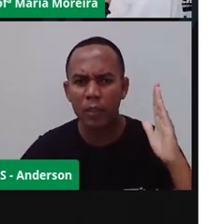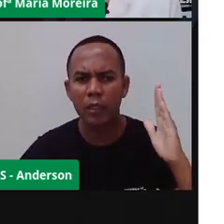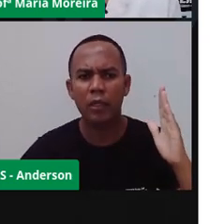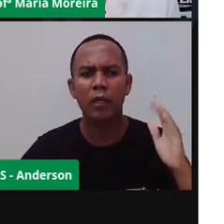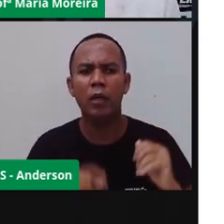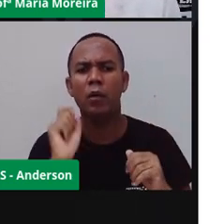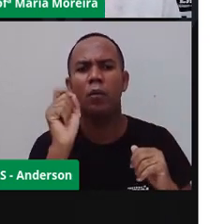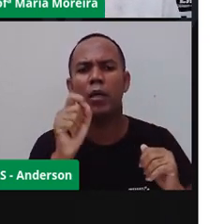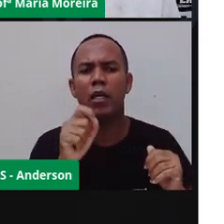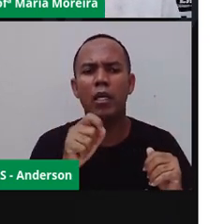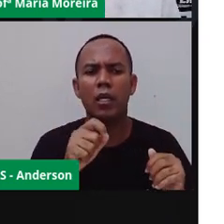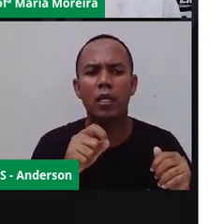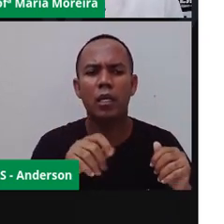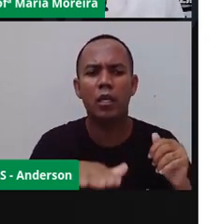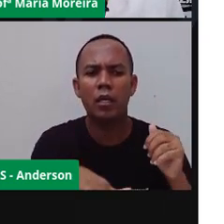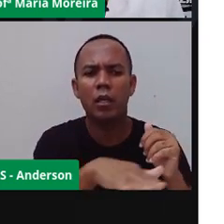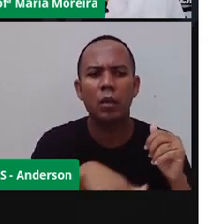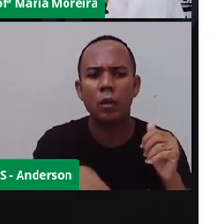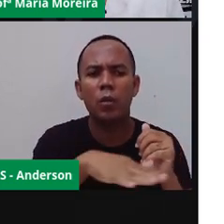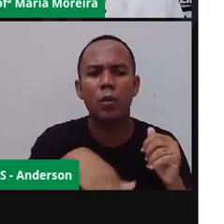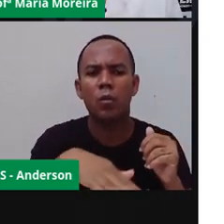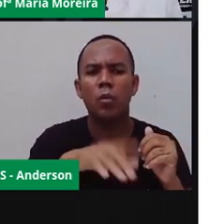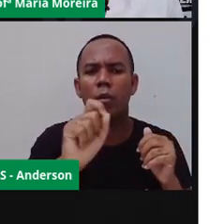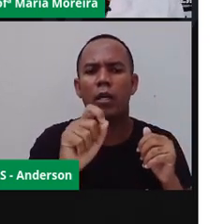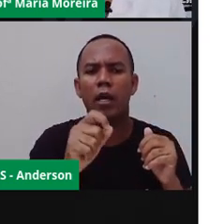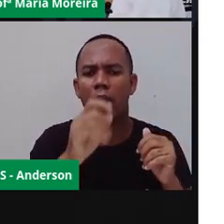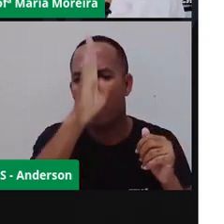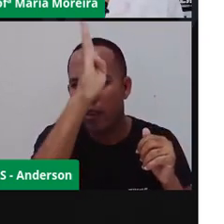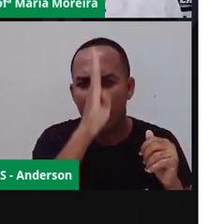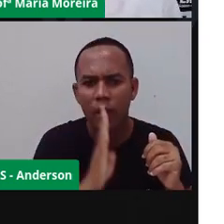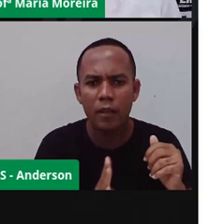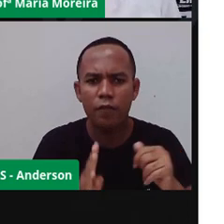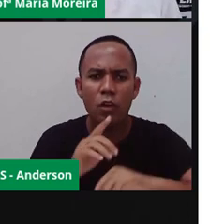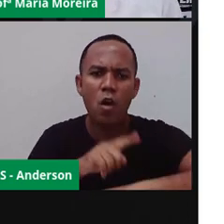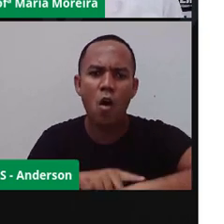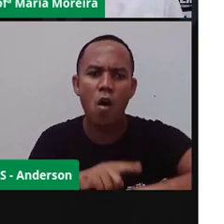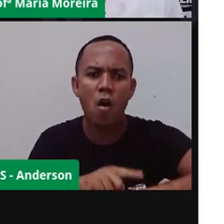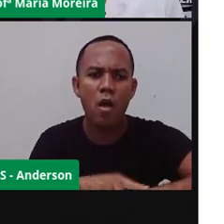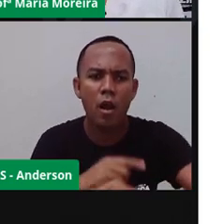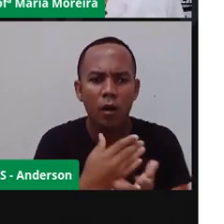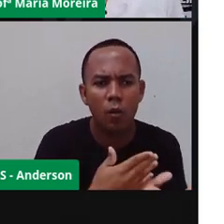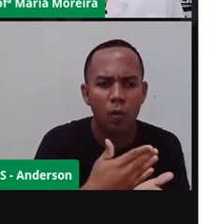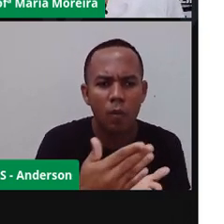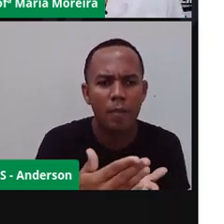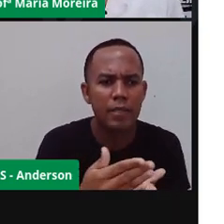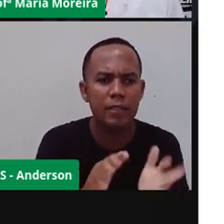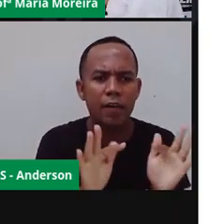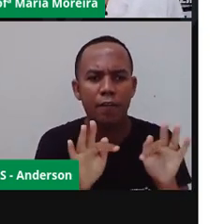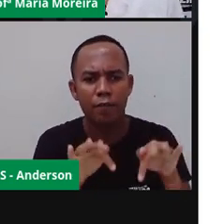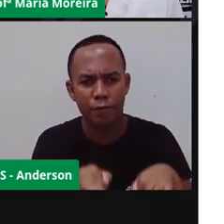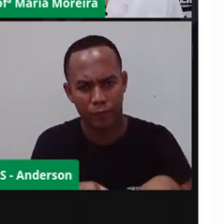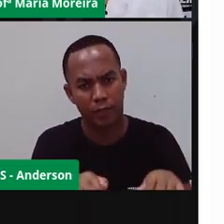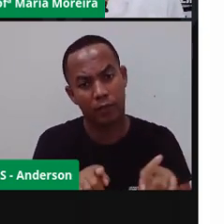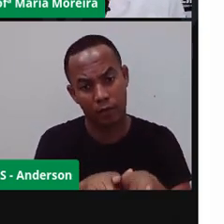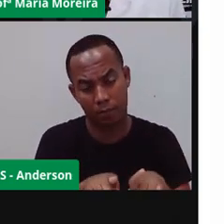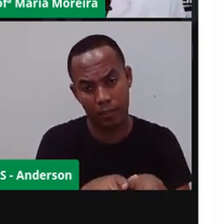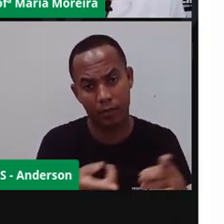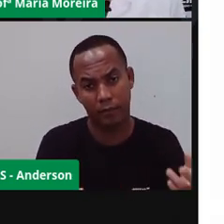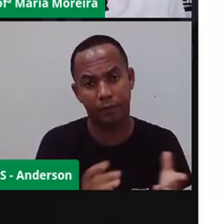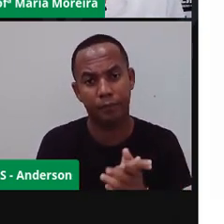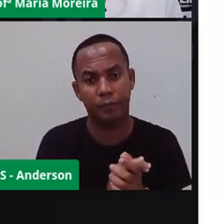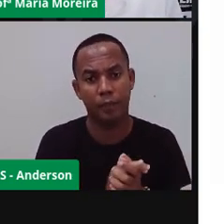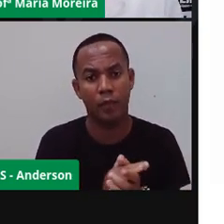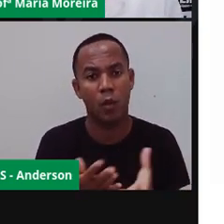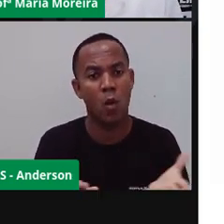espaço público que a gente falou aqui, que inclusive tem horário de entrar e horário de sair, o horário de utilização.